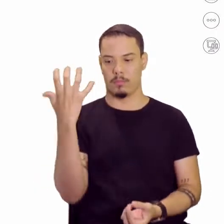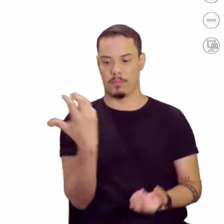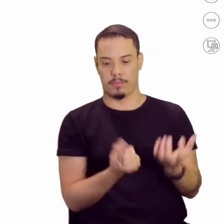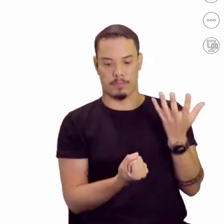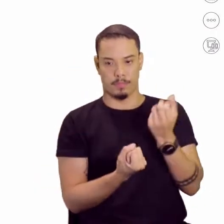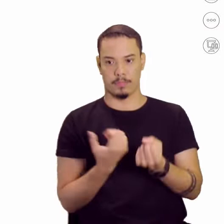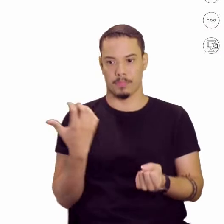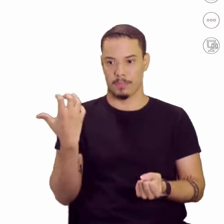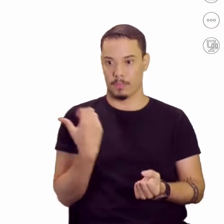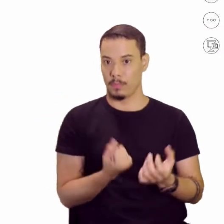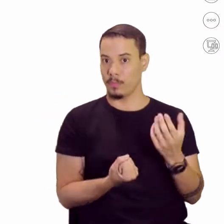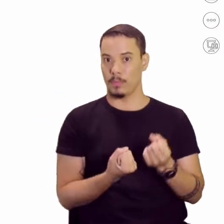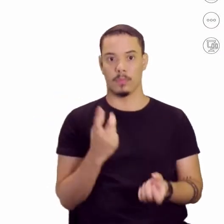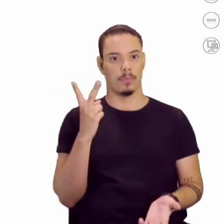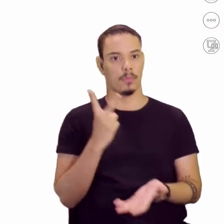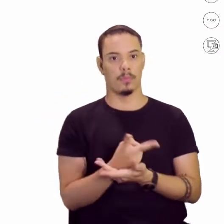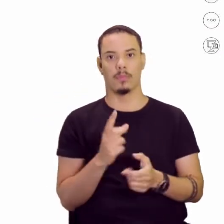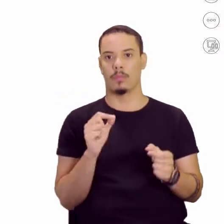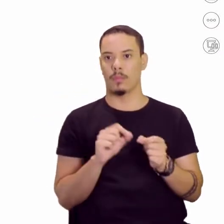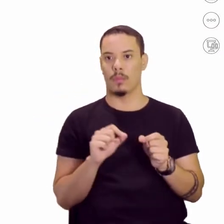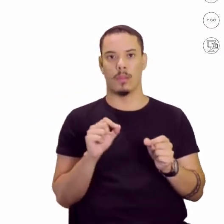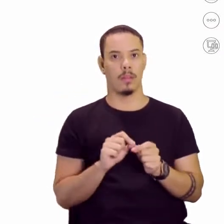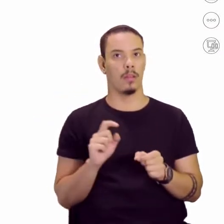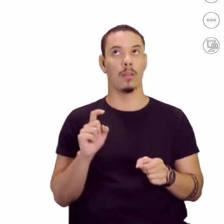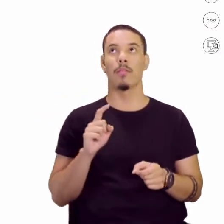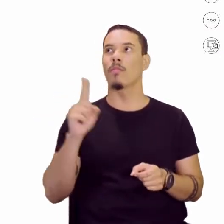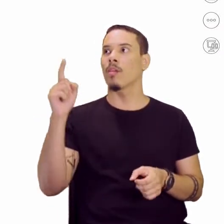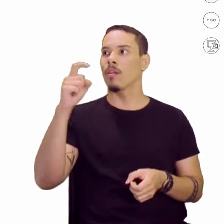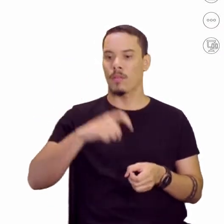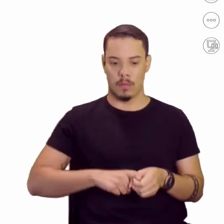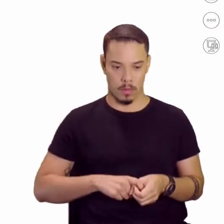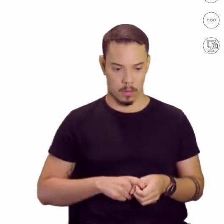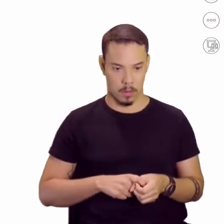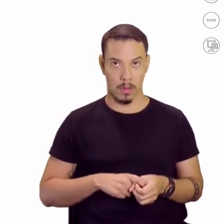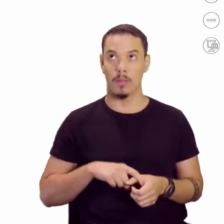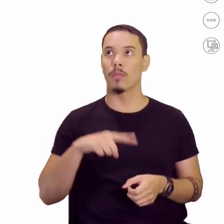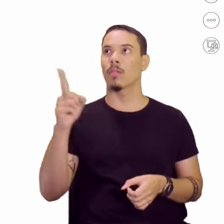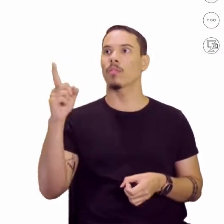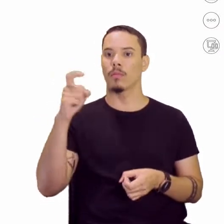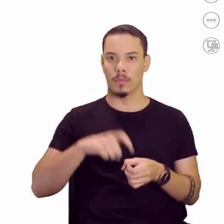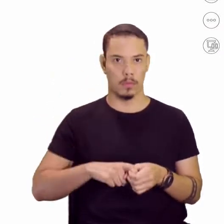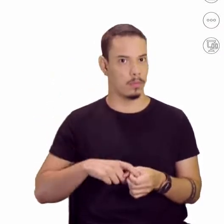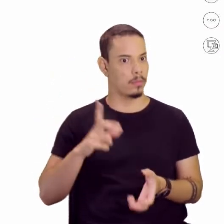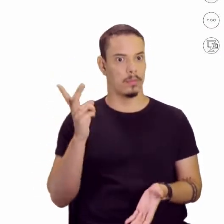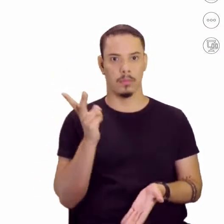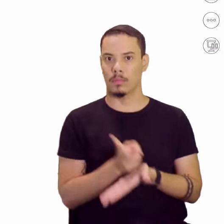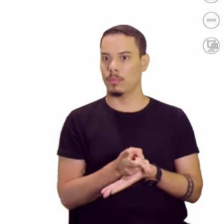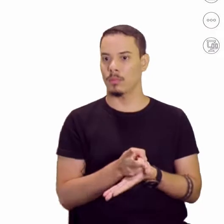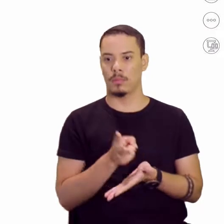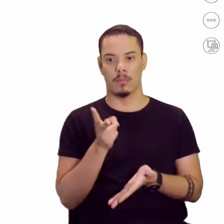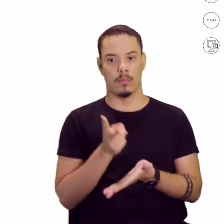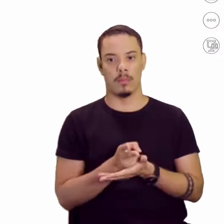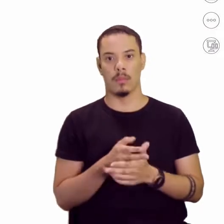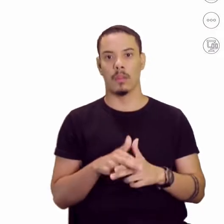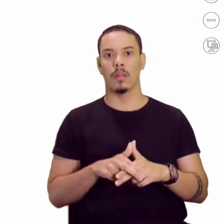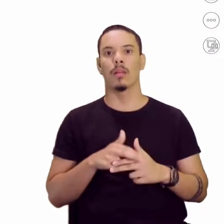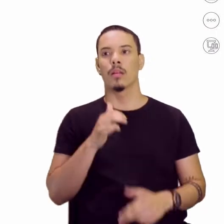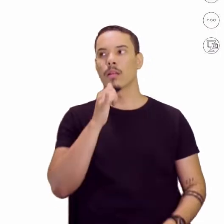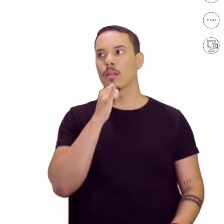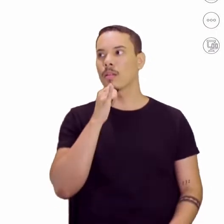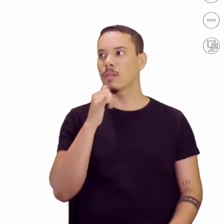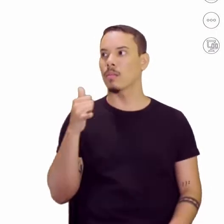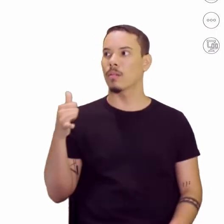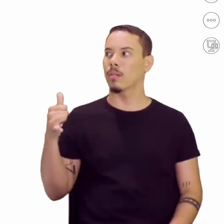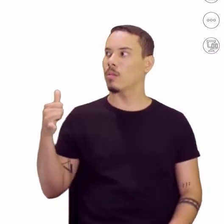sobre os corpos em torno dela, fazendo com que sempre retorne à superfície, ou tende a retornar. Exatamente. Então, por isso que um avião, para sair,